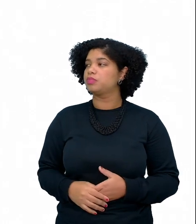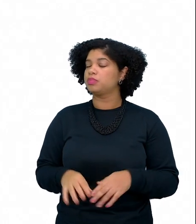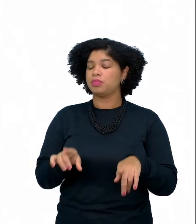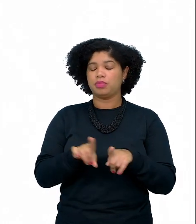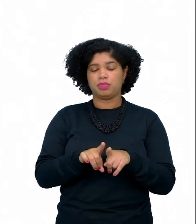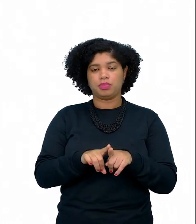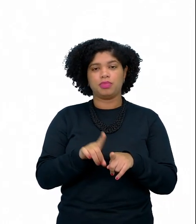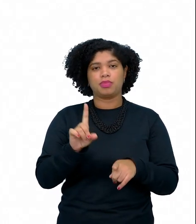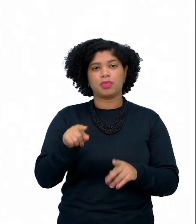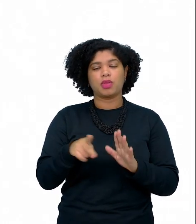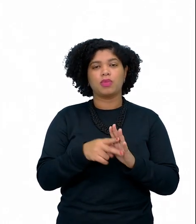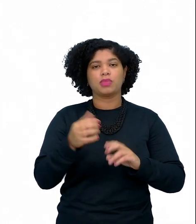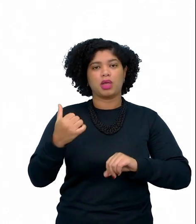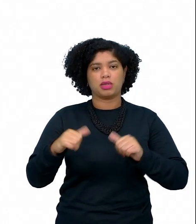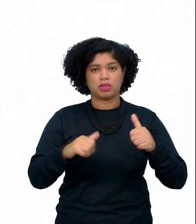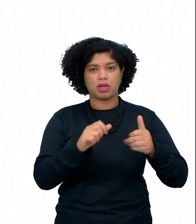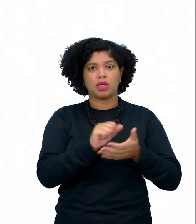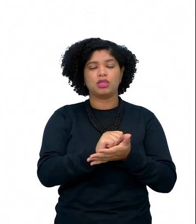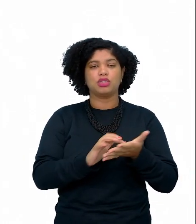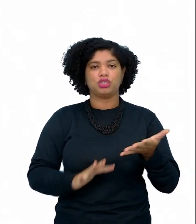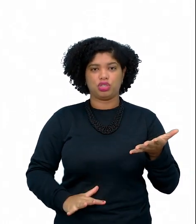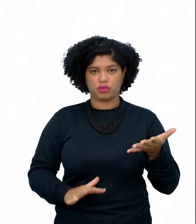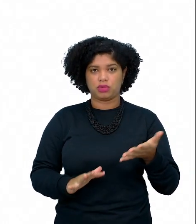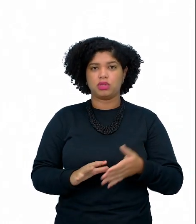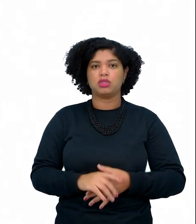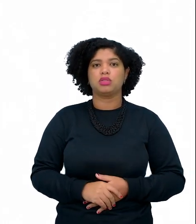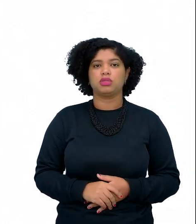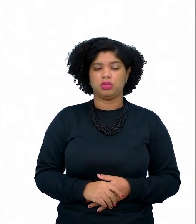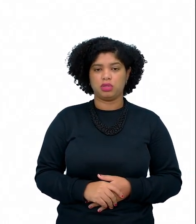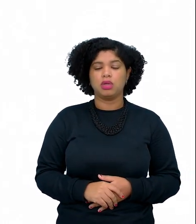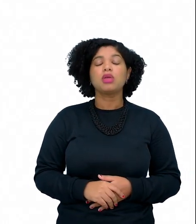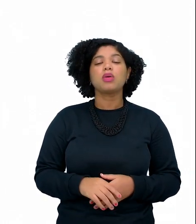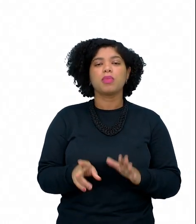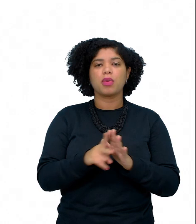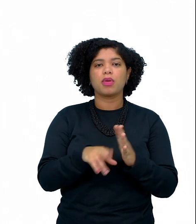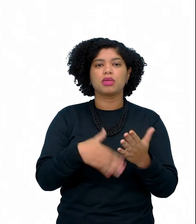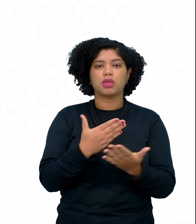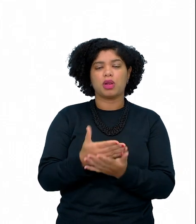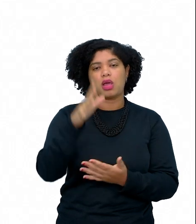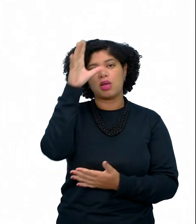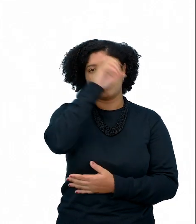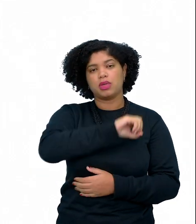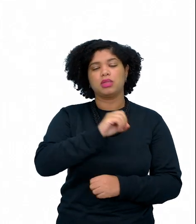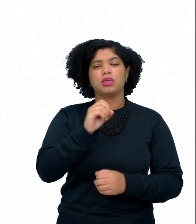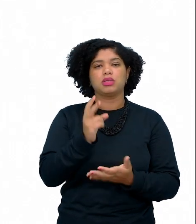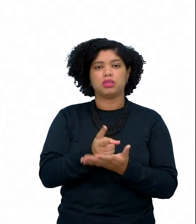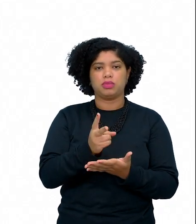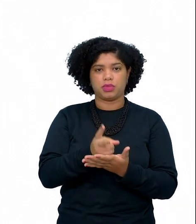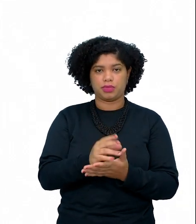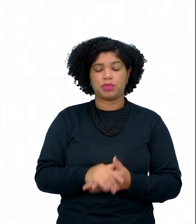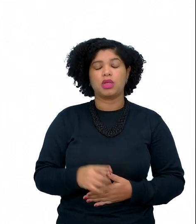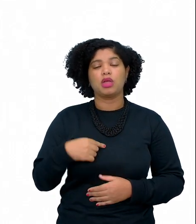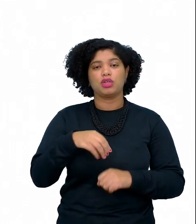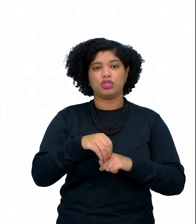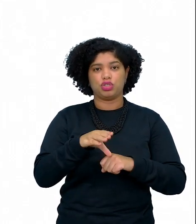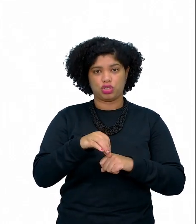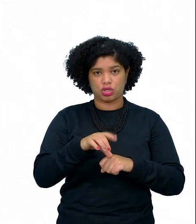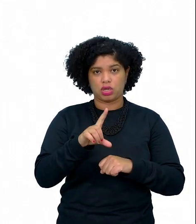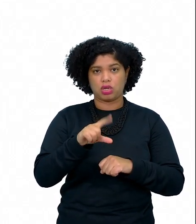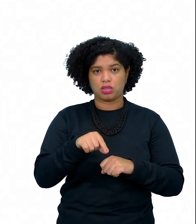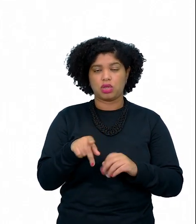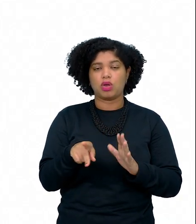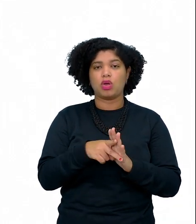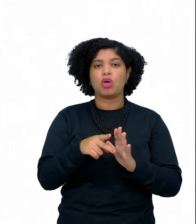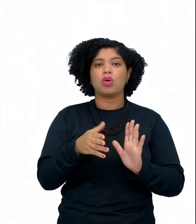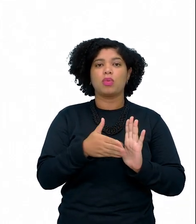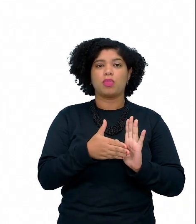em seguida aí analisamos a atividade dessa aula no Aprender Sempre. Sugerimos também uma proposta